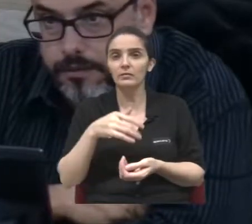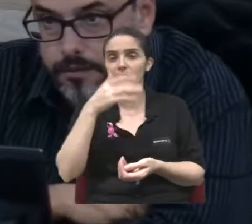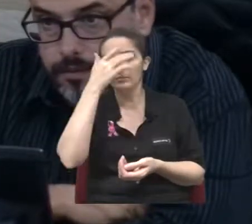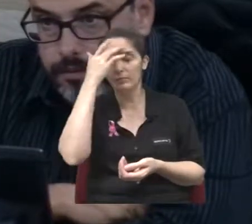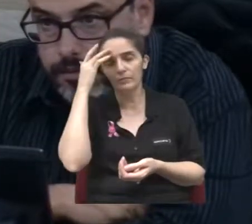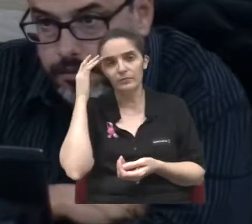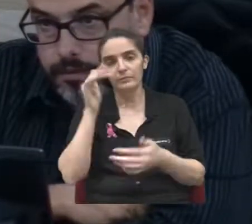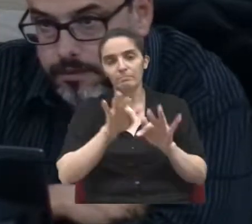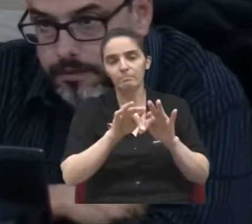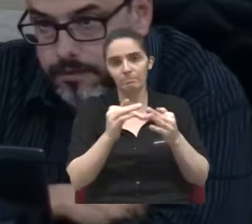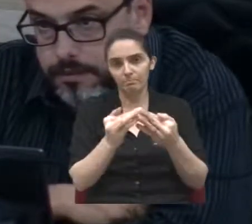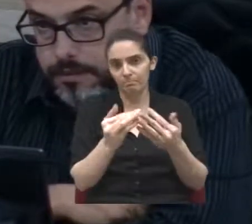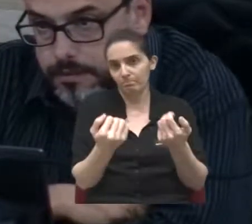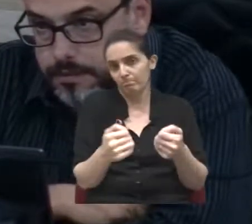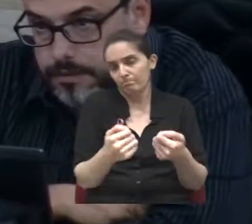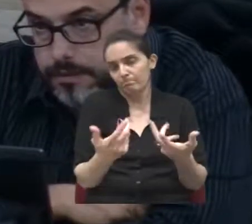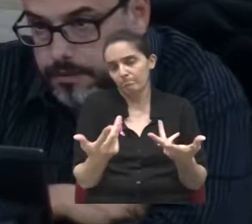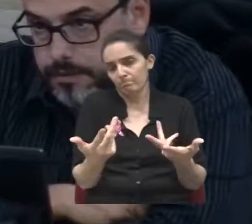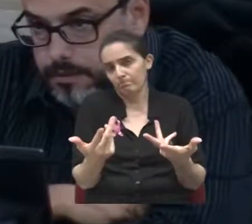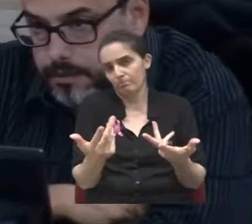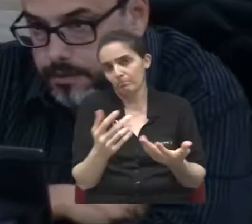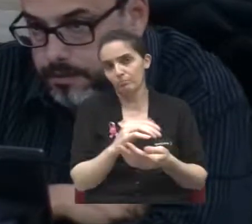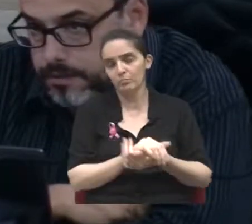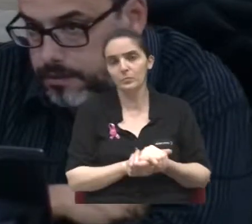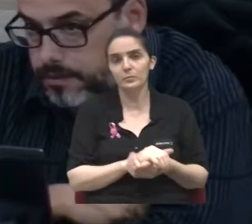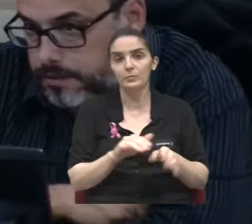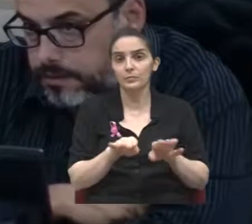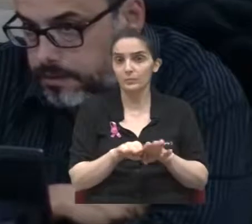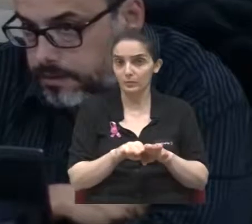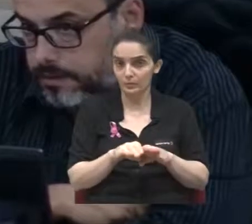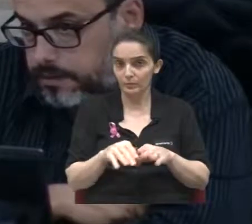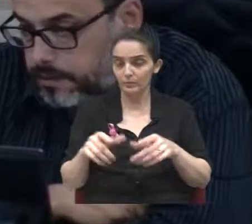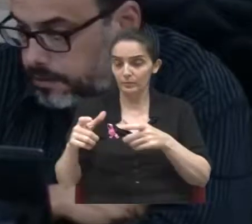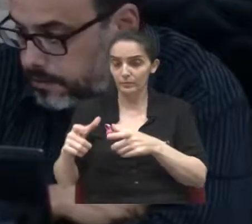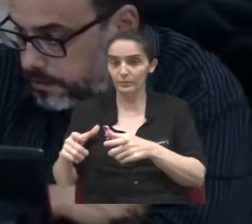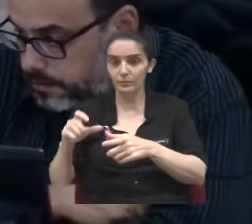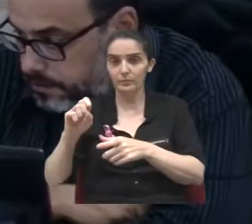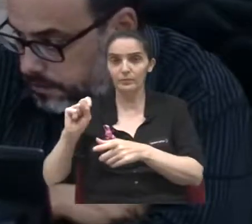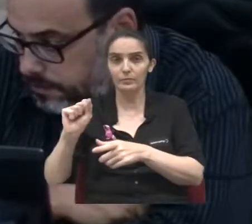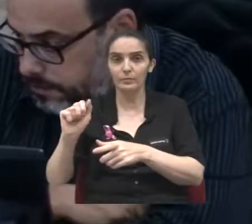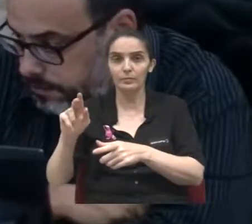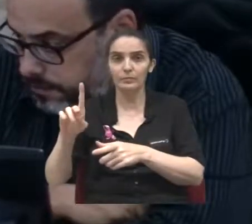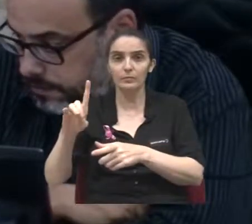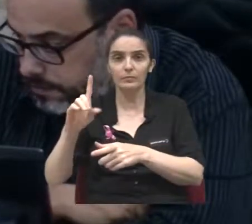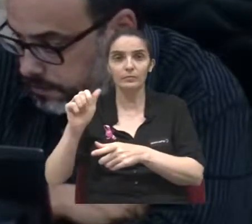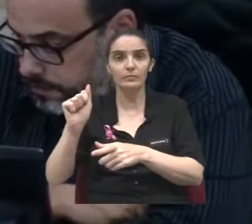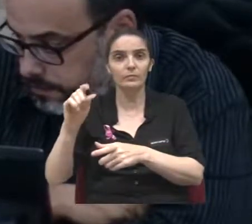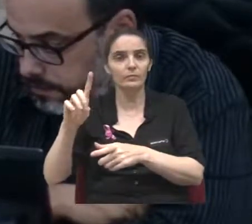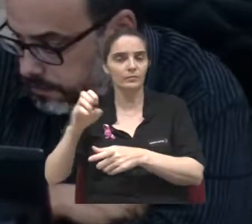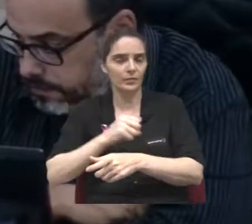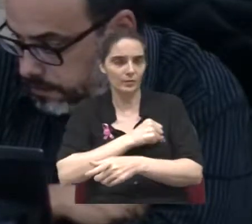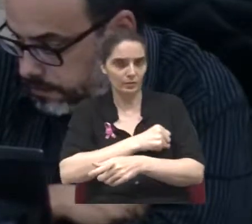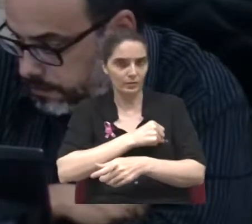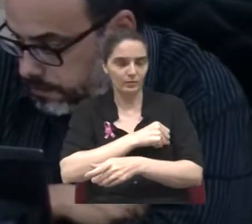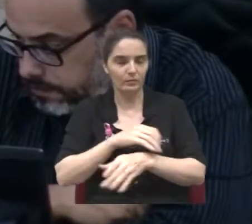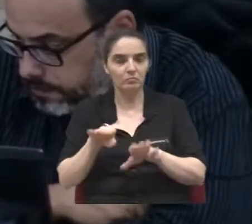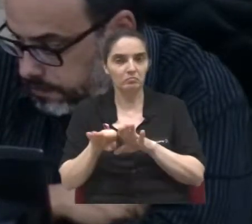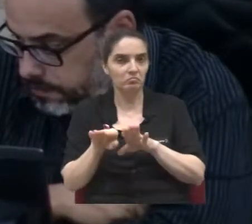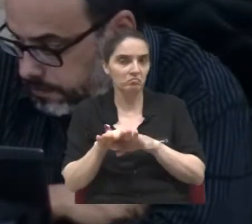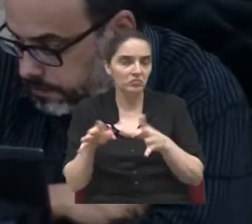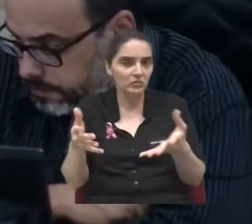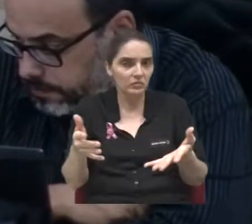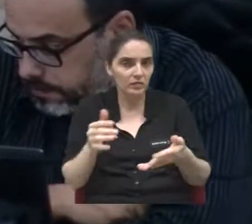E também isso também no Saudade também é feito. Então o requerimento é nesse sentido, para que nós possamos saber